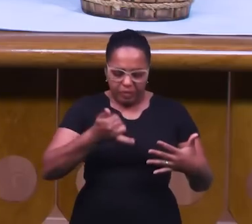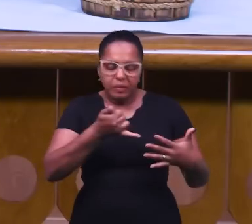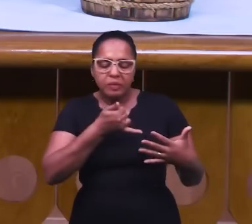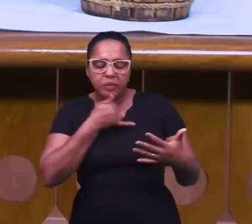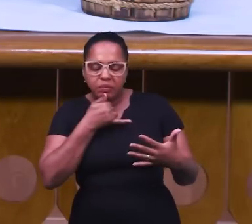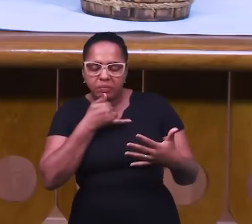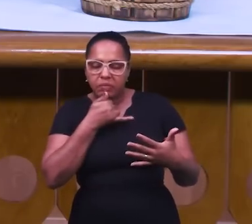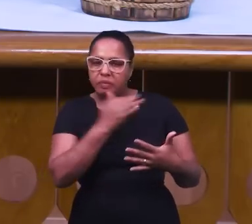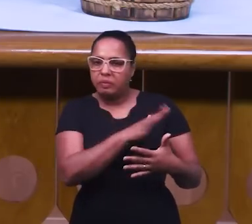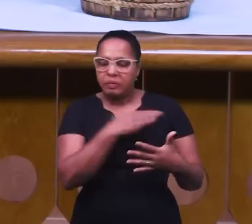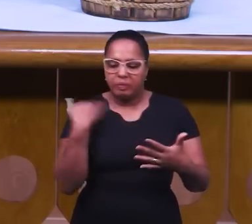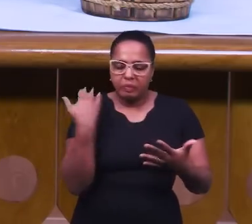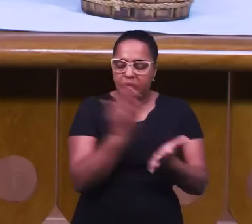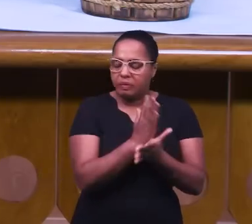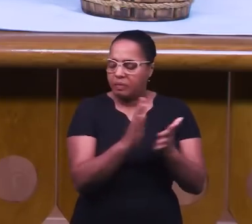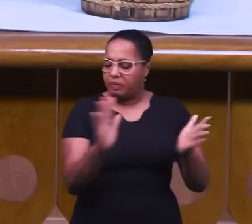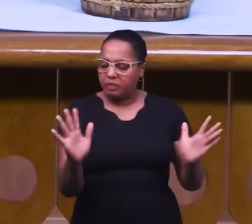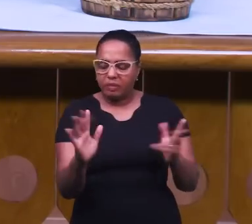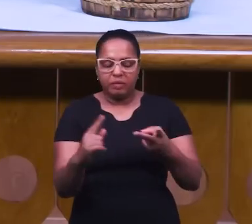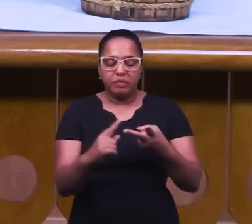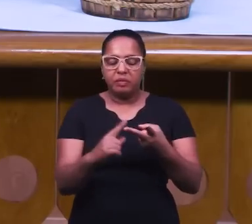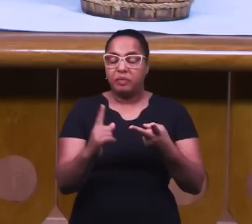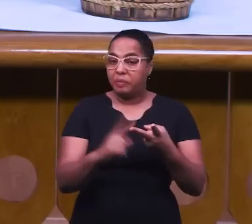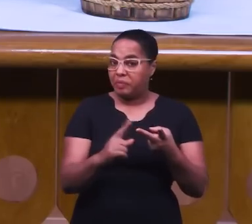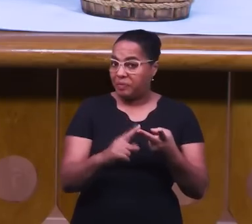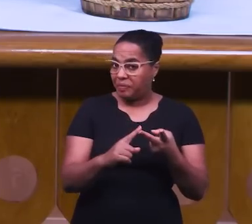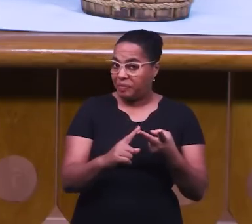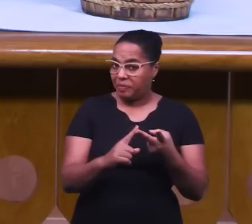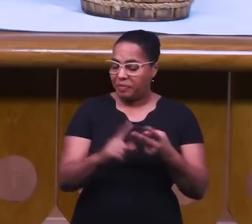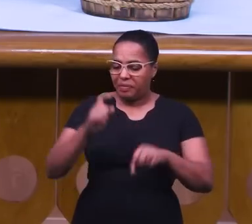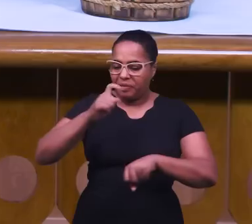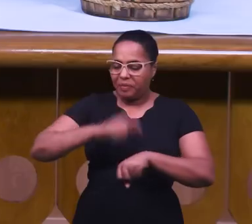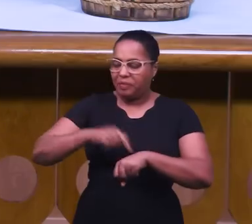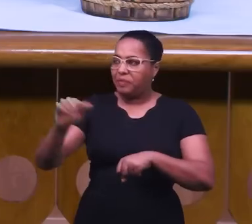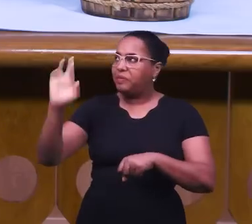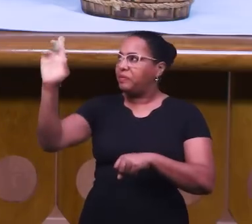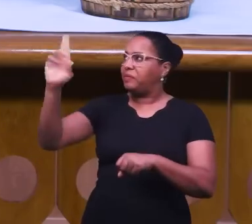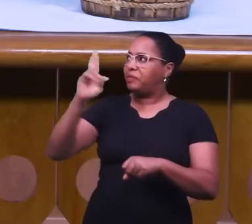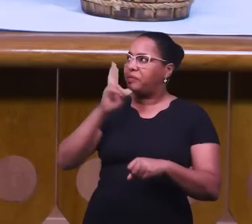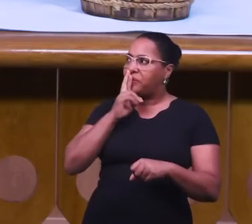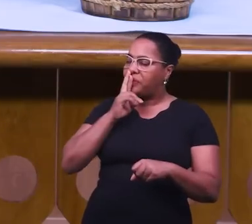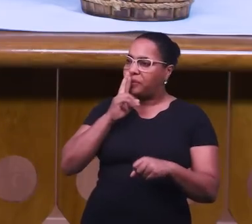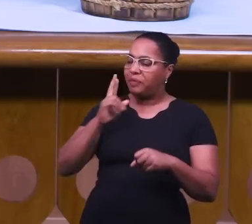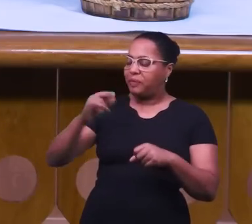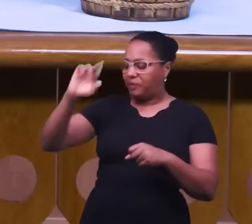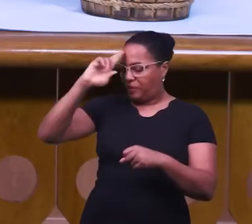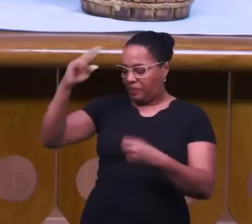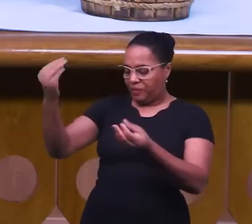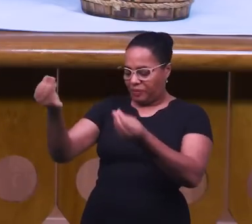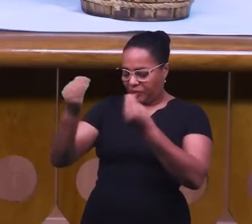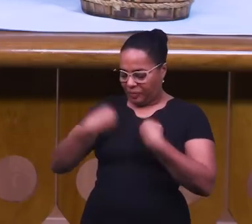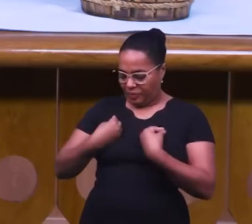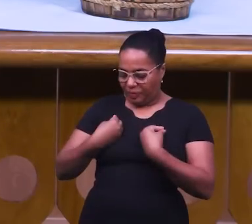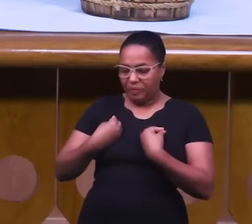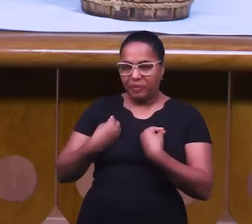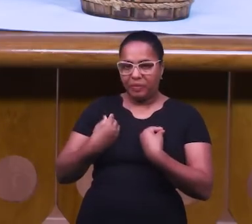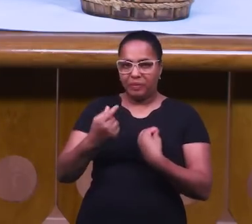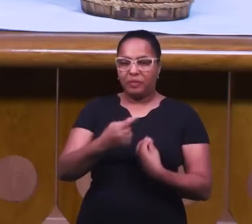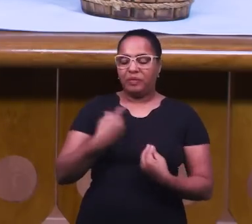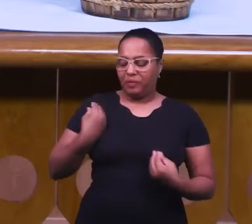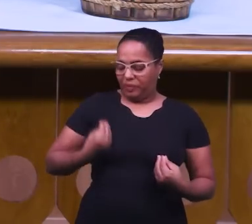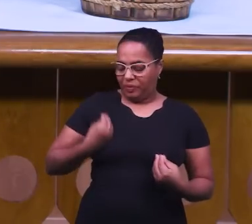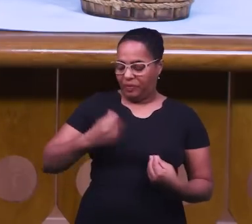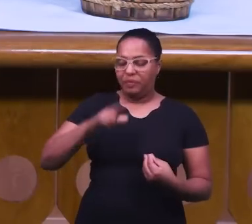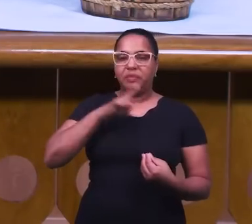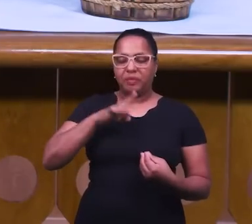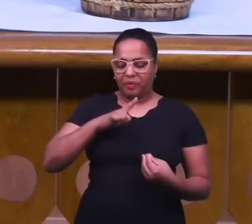minha tristeza, morre o meu problema, mas em compensação, na hora da resposta, o Senhor me dá então a condição de eu poder